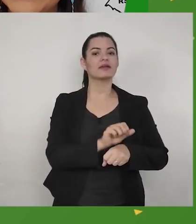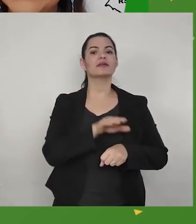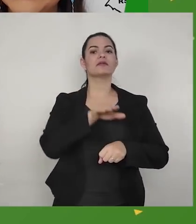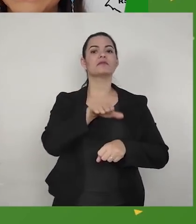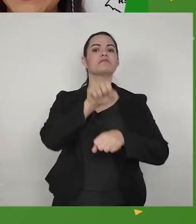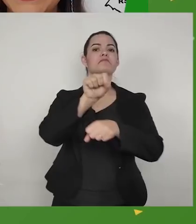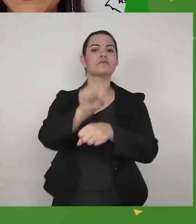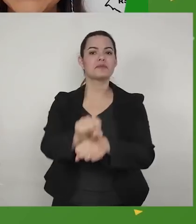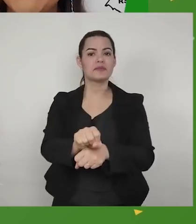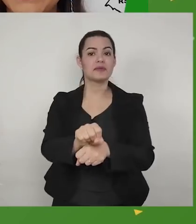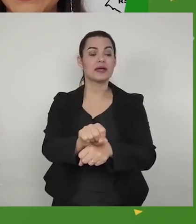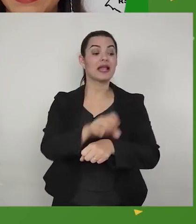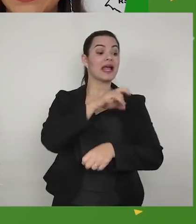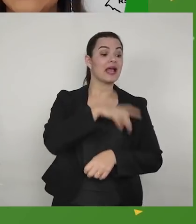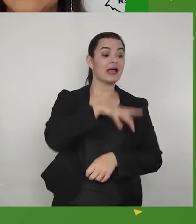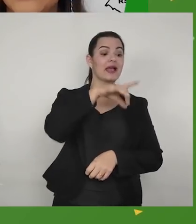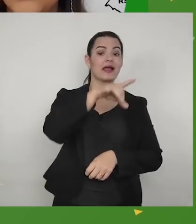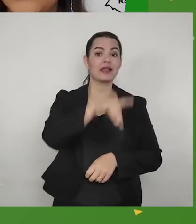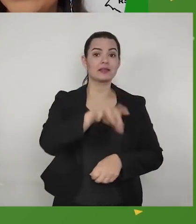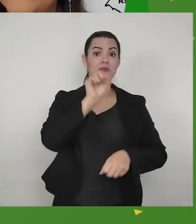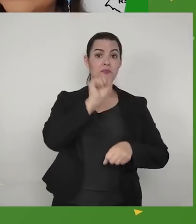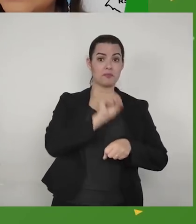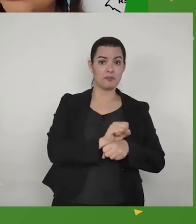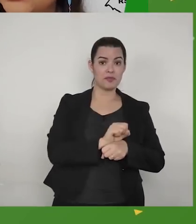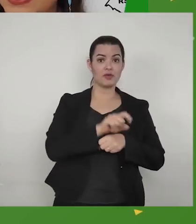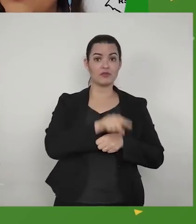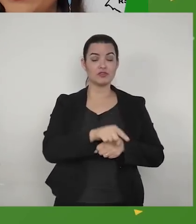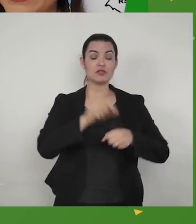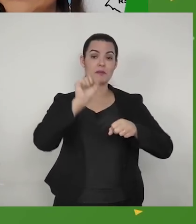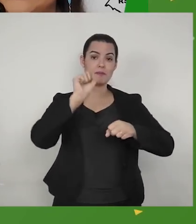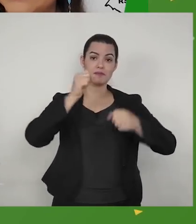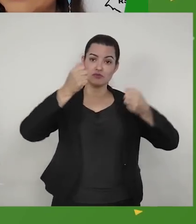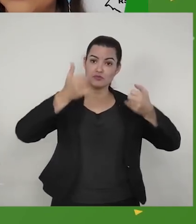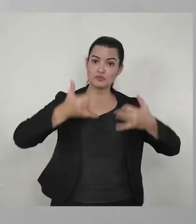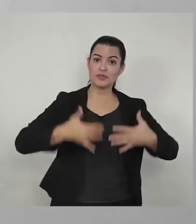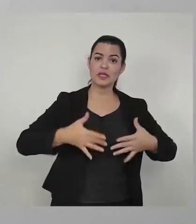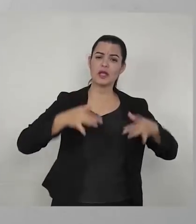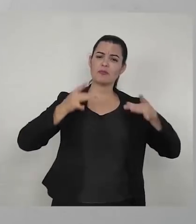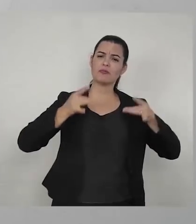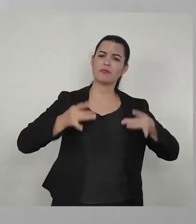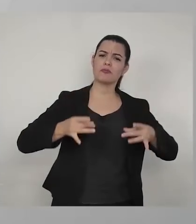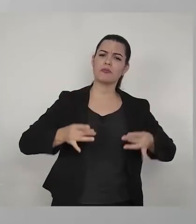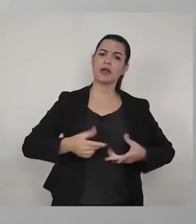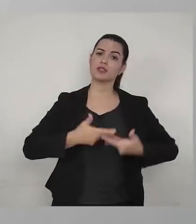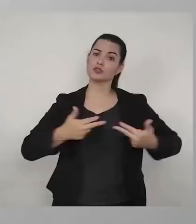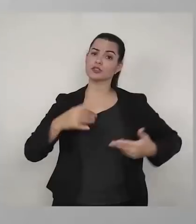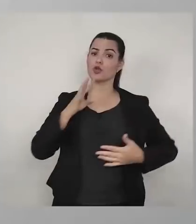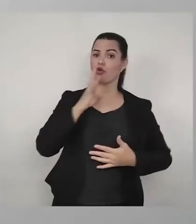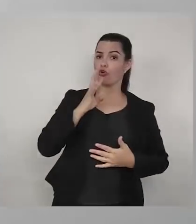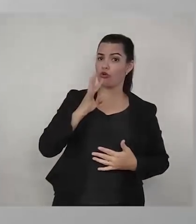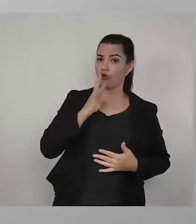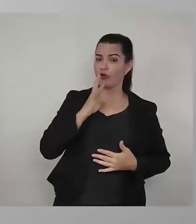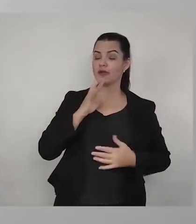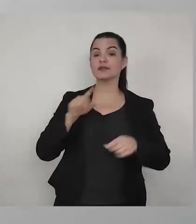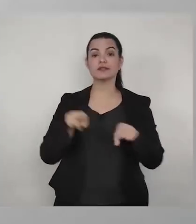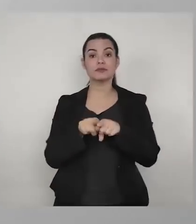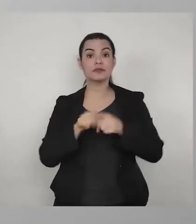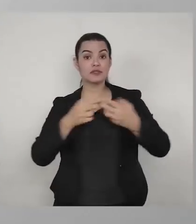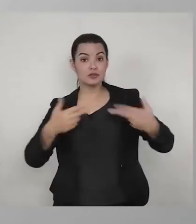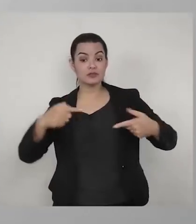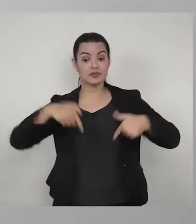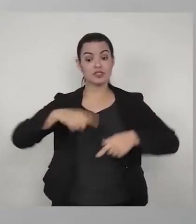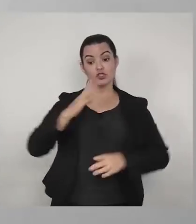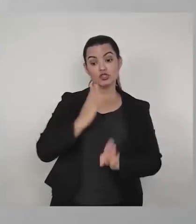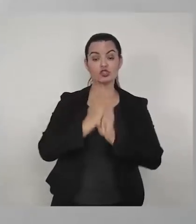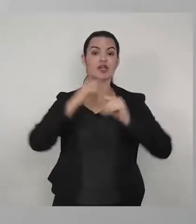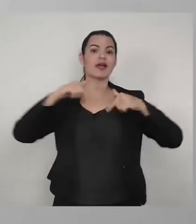você precisa explicar o que você já conhece, o que você está descobrindo aqui nos